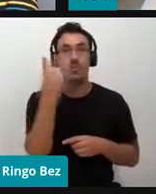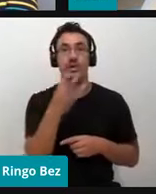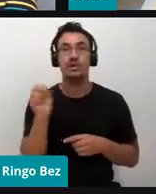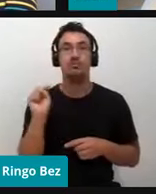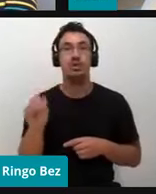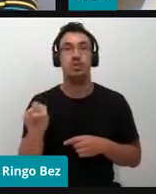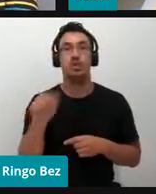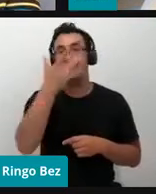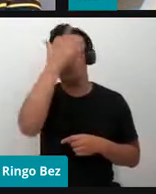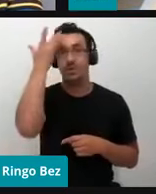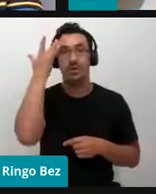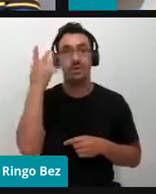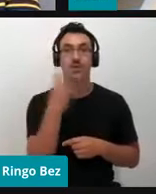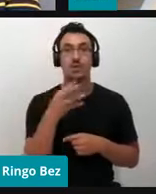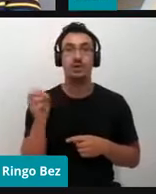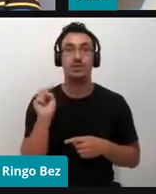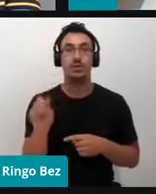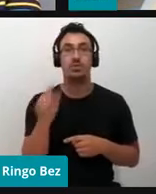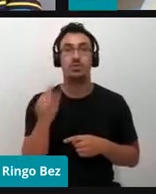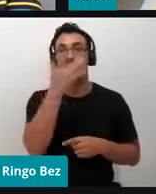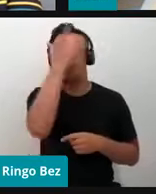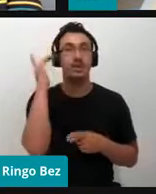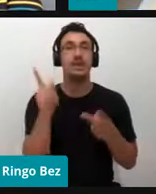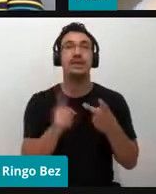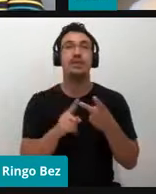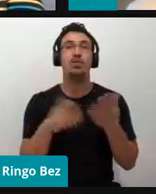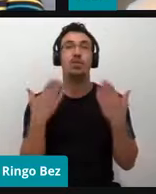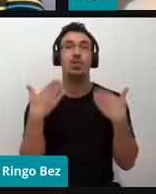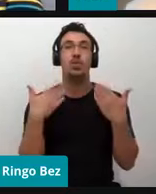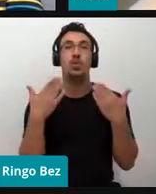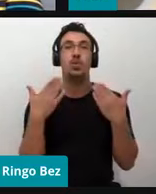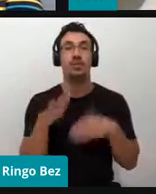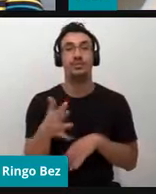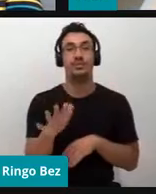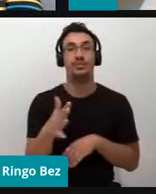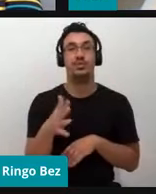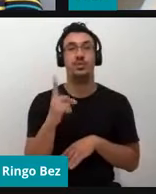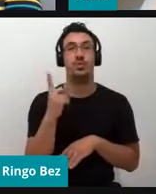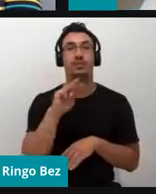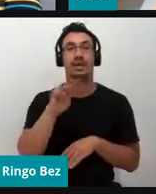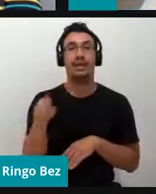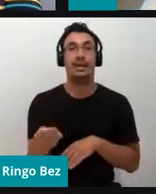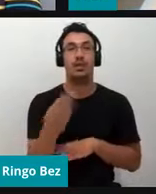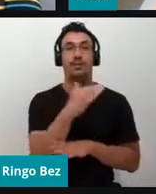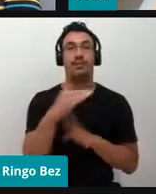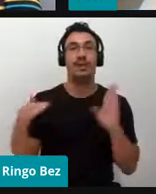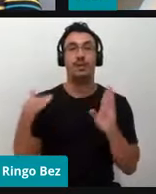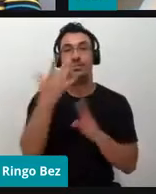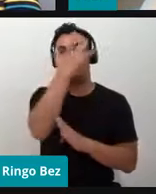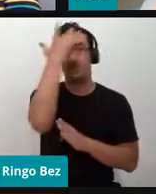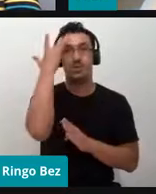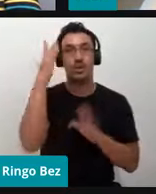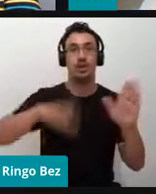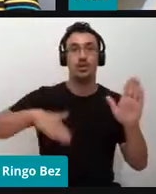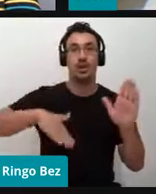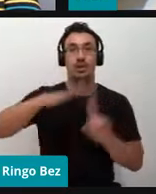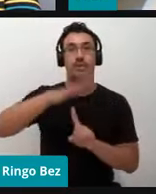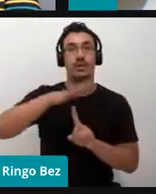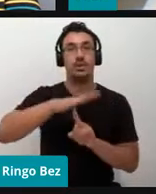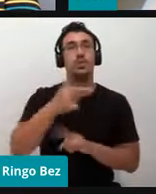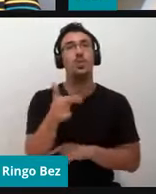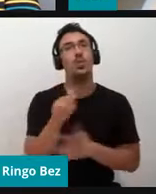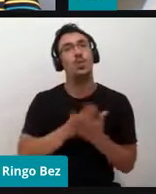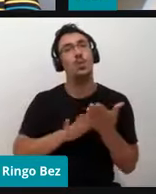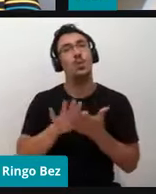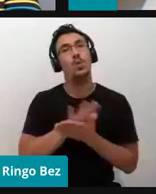E em épocas de verão, quando tem a temporada, nós chegamos a mais de 1,5 milhão de pessoas no litoral do Paraná, e nós não temos aqui nenhuma represa